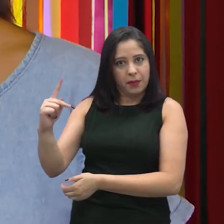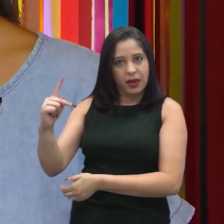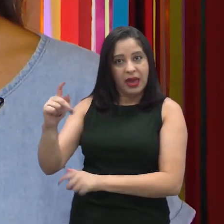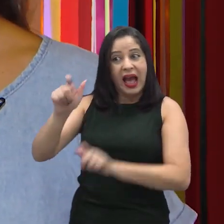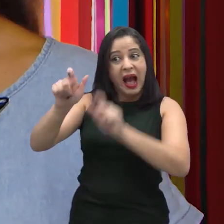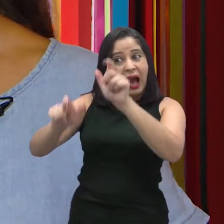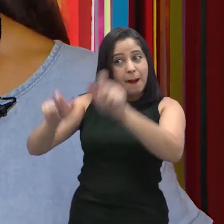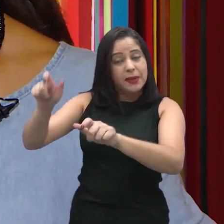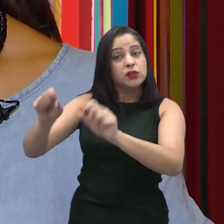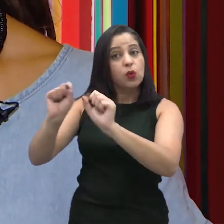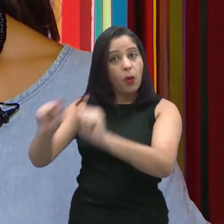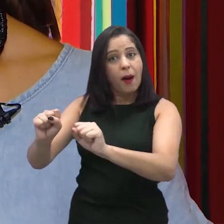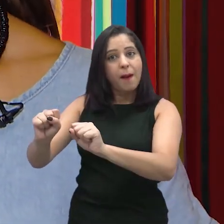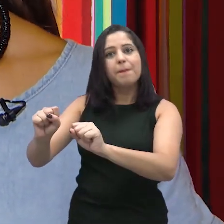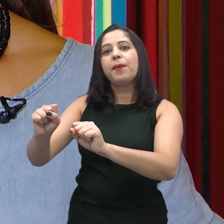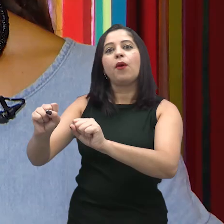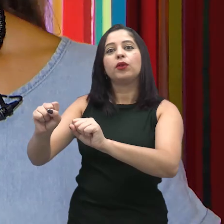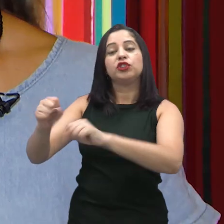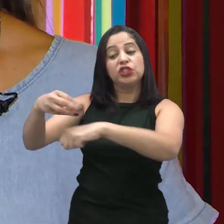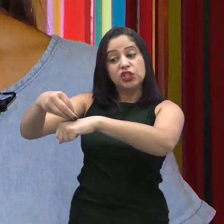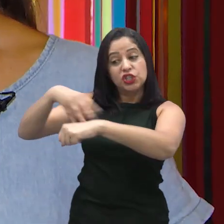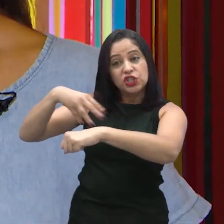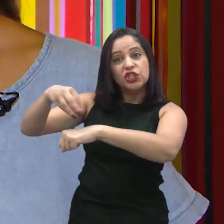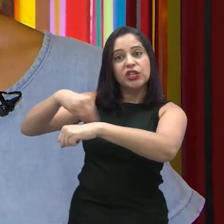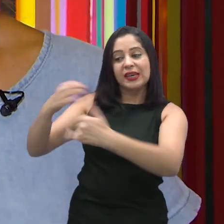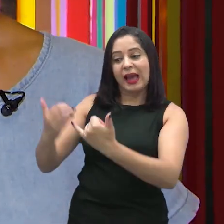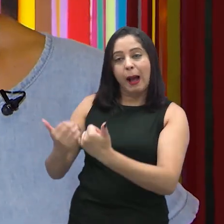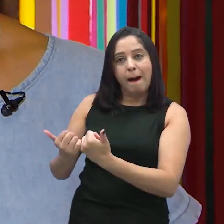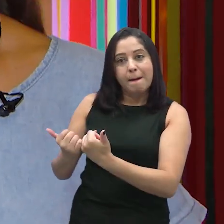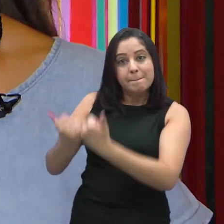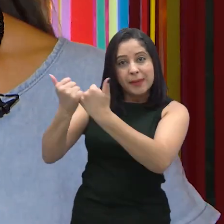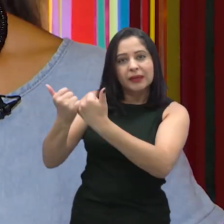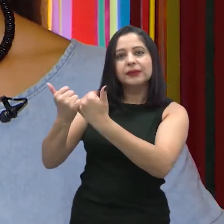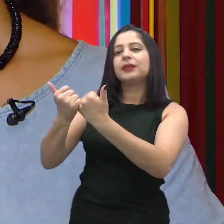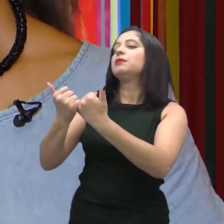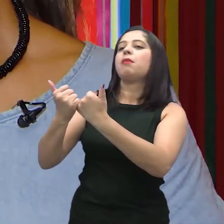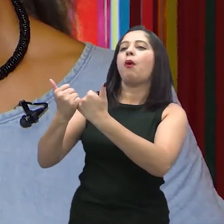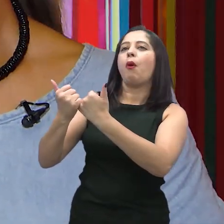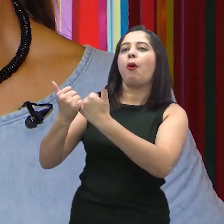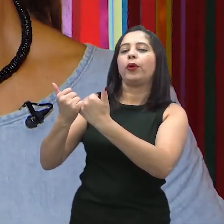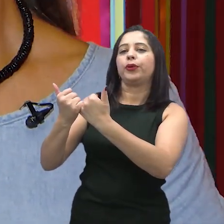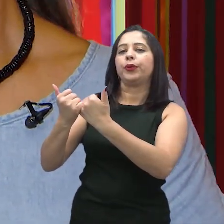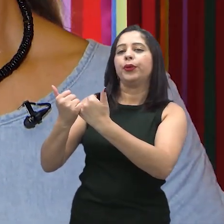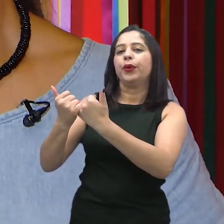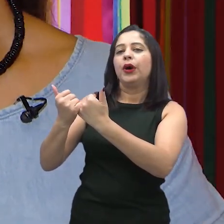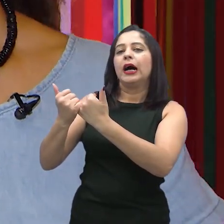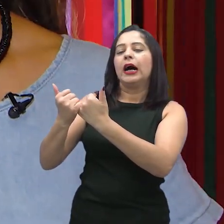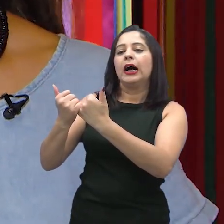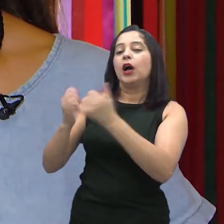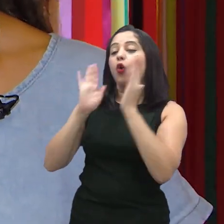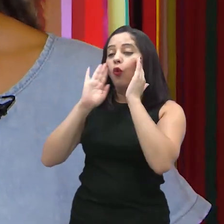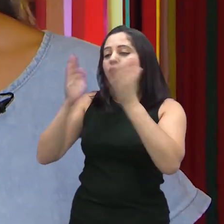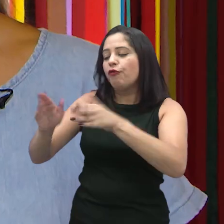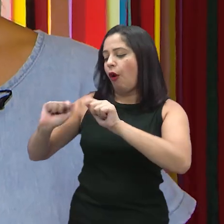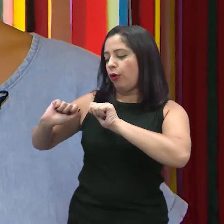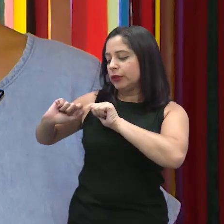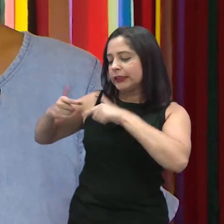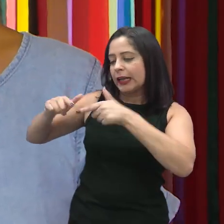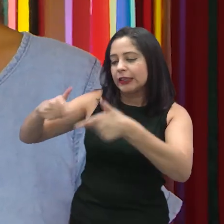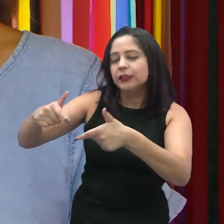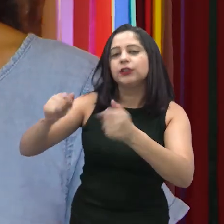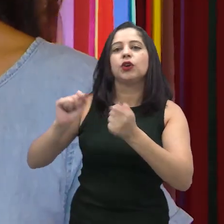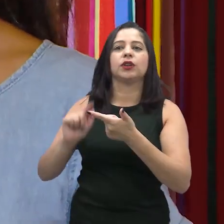né, patrimônios imateriais. Dentro dos patrimônios imateriais, a gente tem saberes, fazeres, objetos,